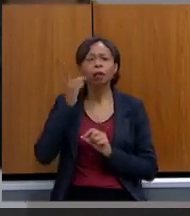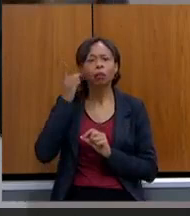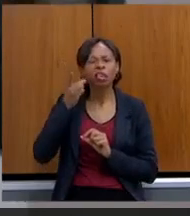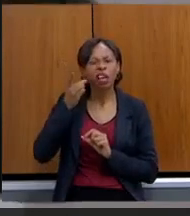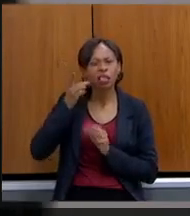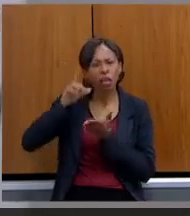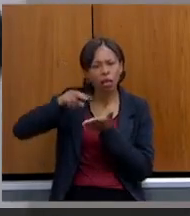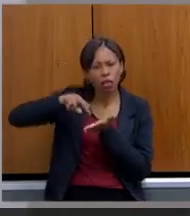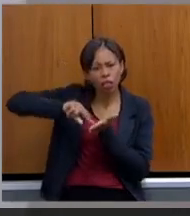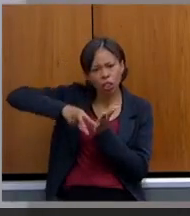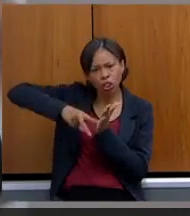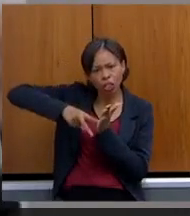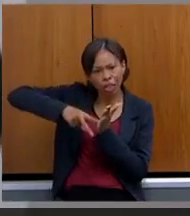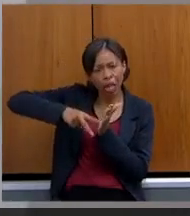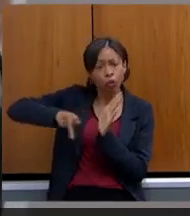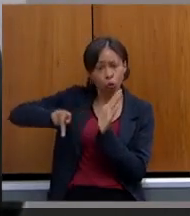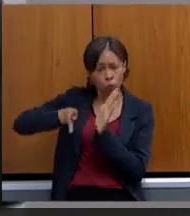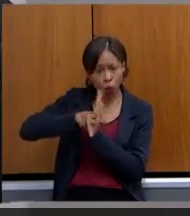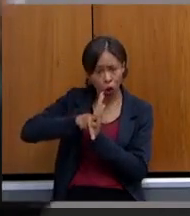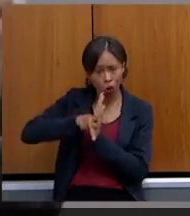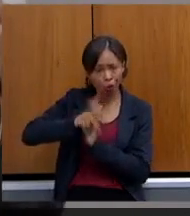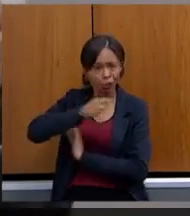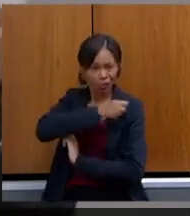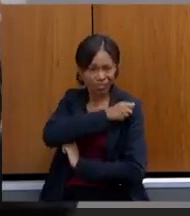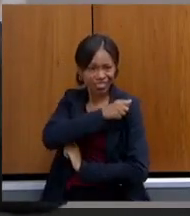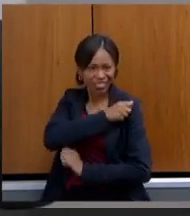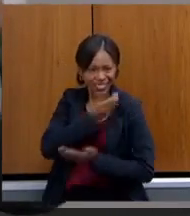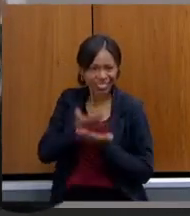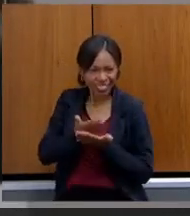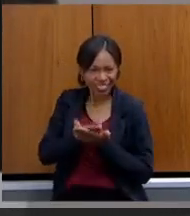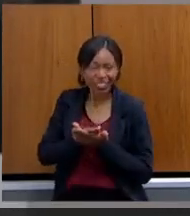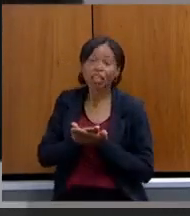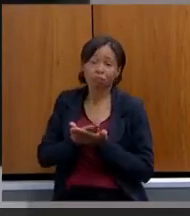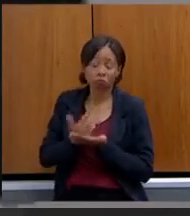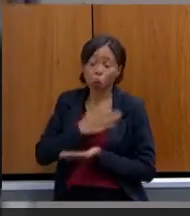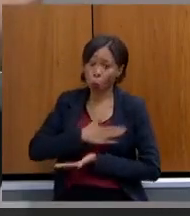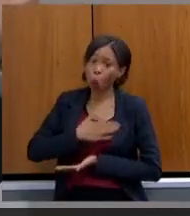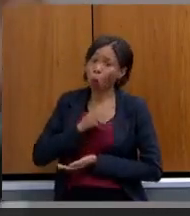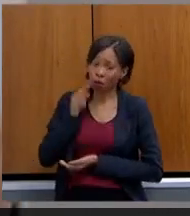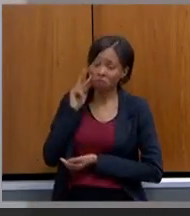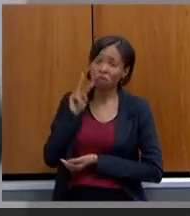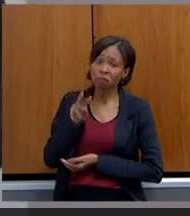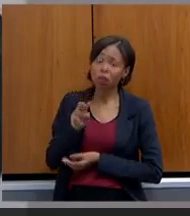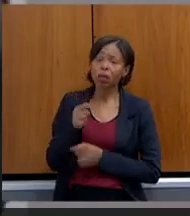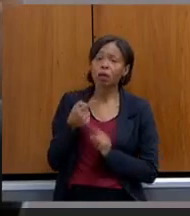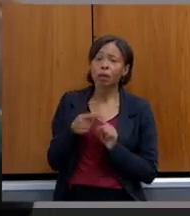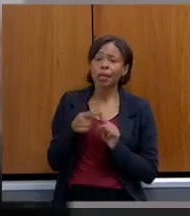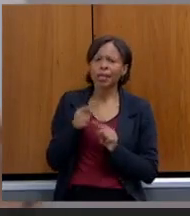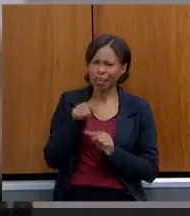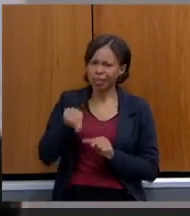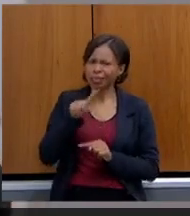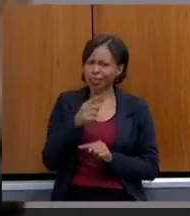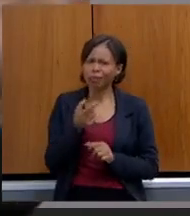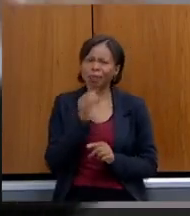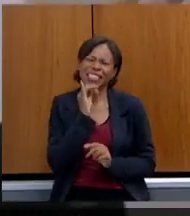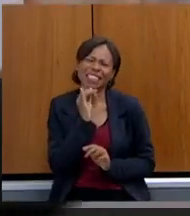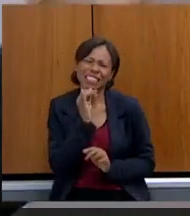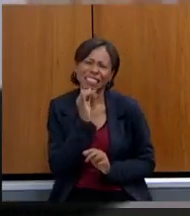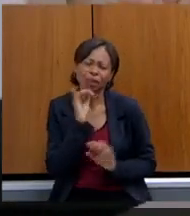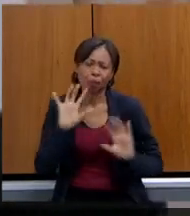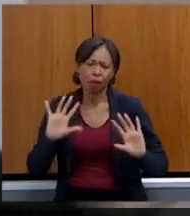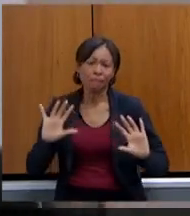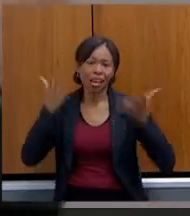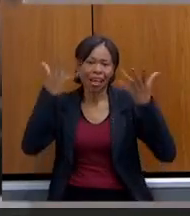dos Estudantes a gente tem que colocar que assim como Natal e tem muita festa e às vezes